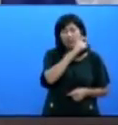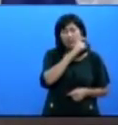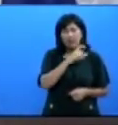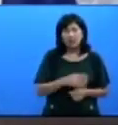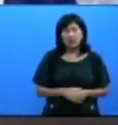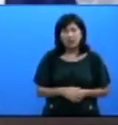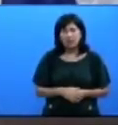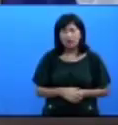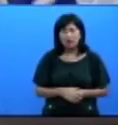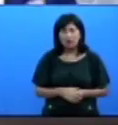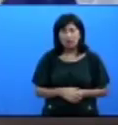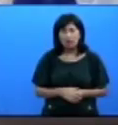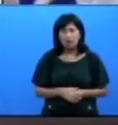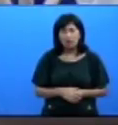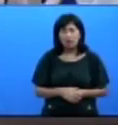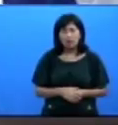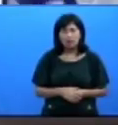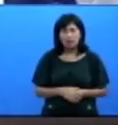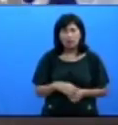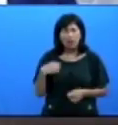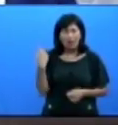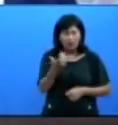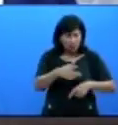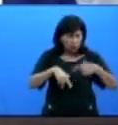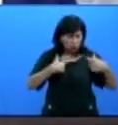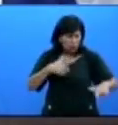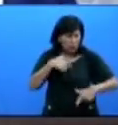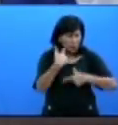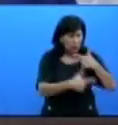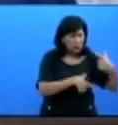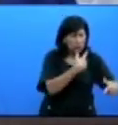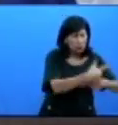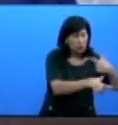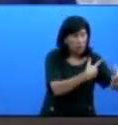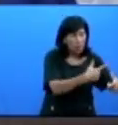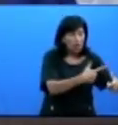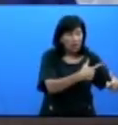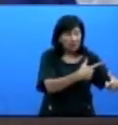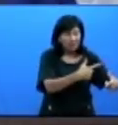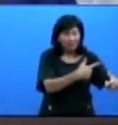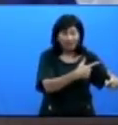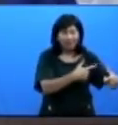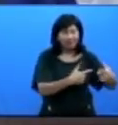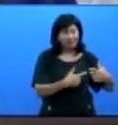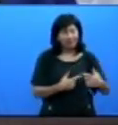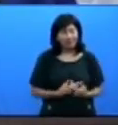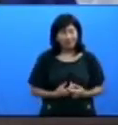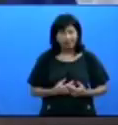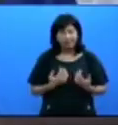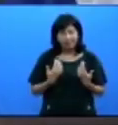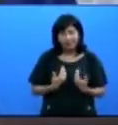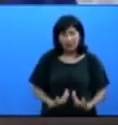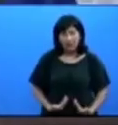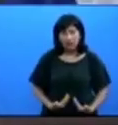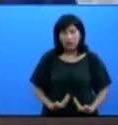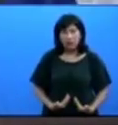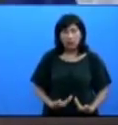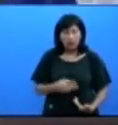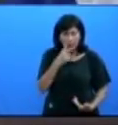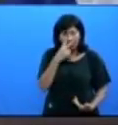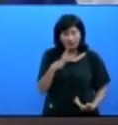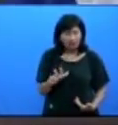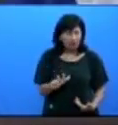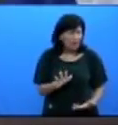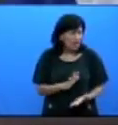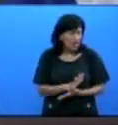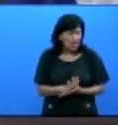nosso esforço, muitas vezes, não é considerado. Né? Então, nós fizemos algumas emendas e eu queria rapidamente